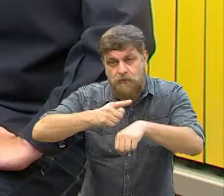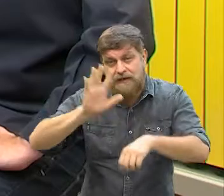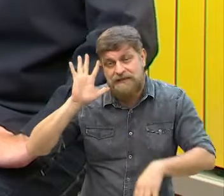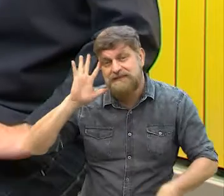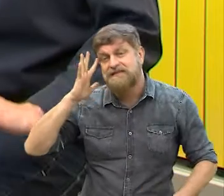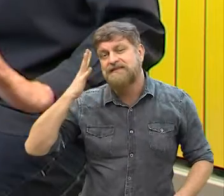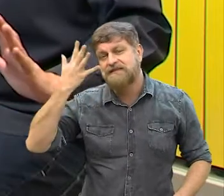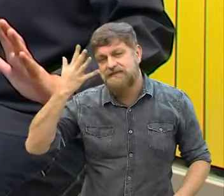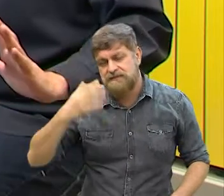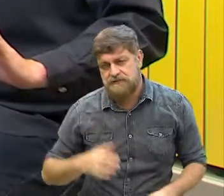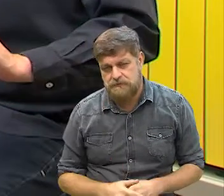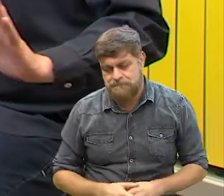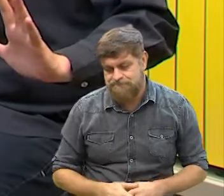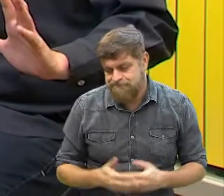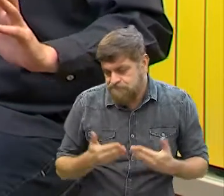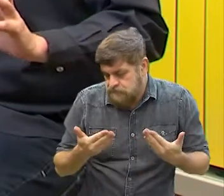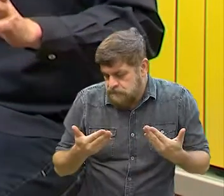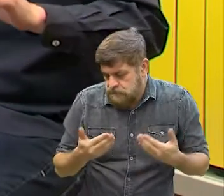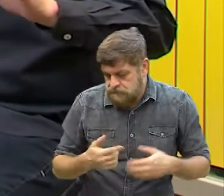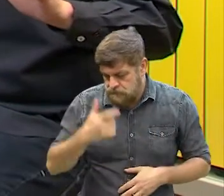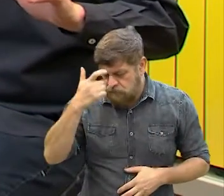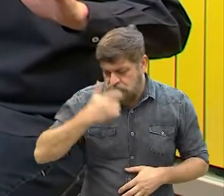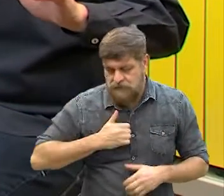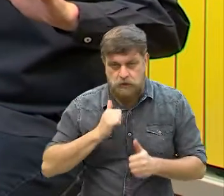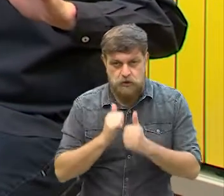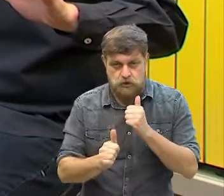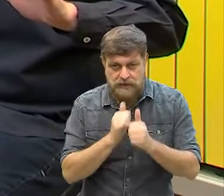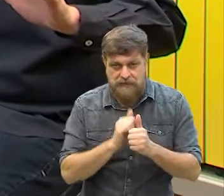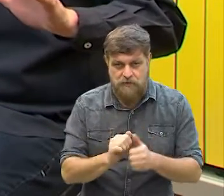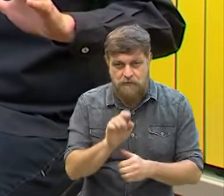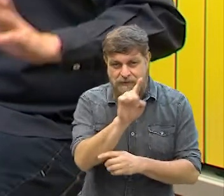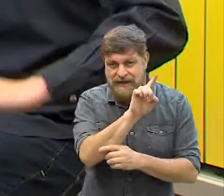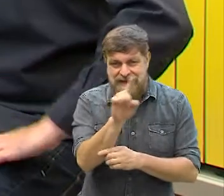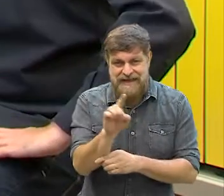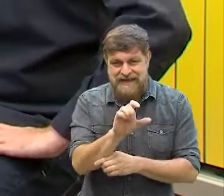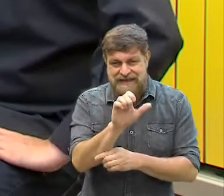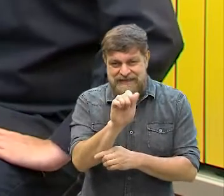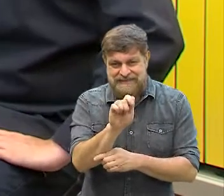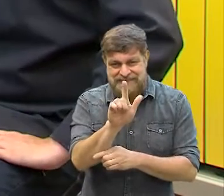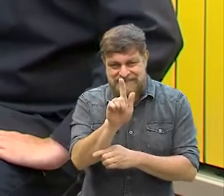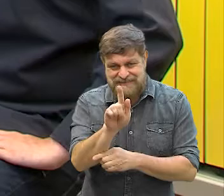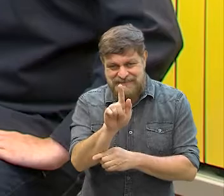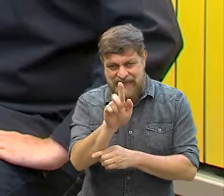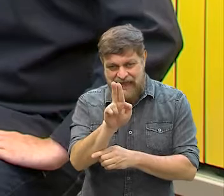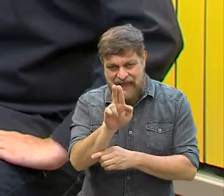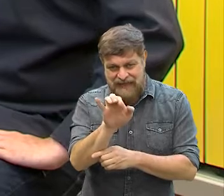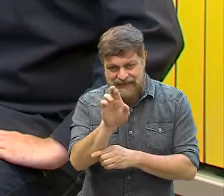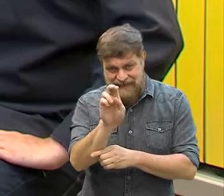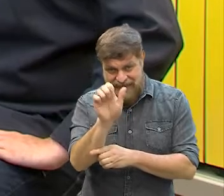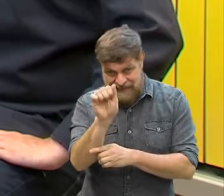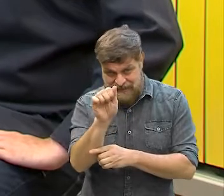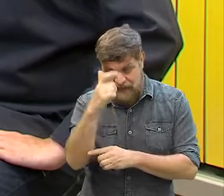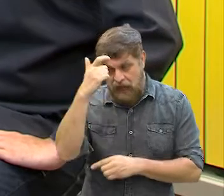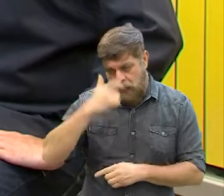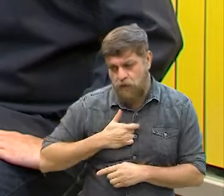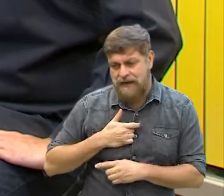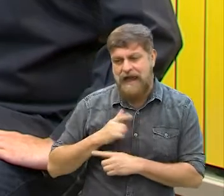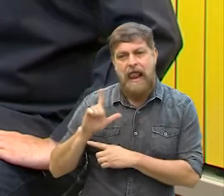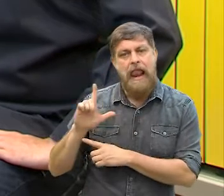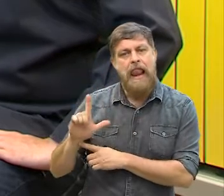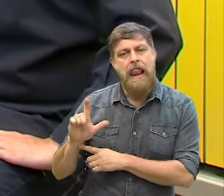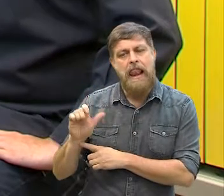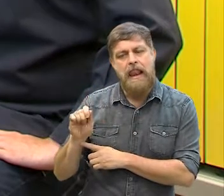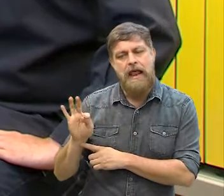você tomar essa decisão de, bom, você jogava como zagueira, como lateral, Lindsey? Isso, lateral esquerda, zagueira.